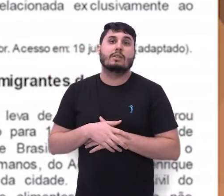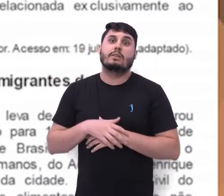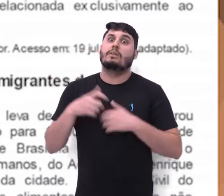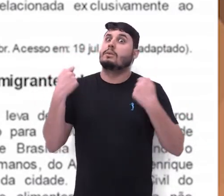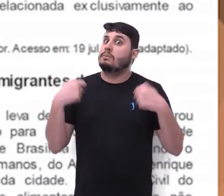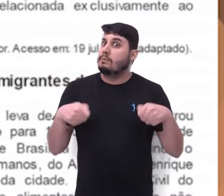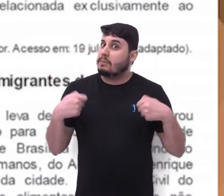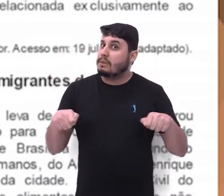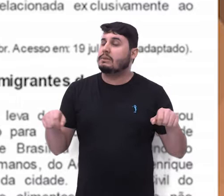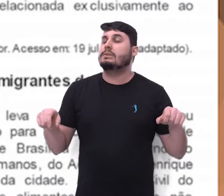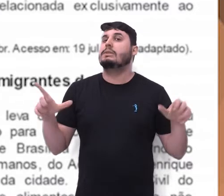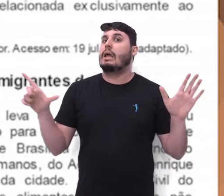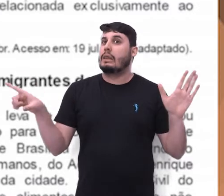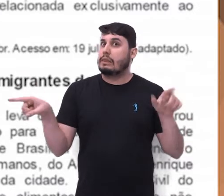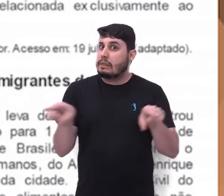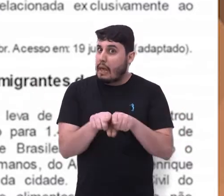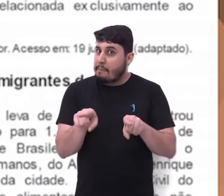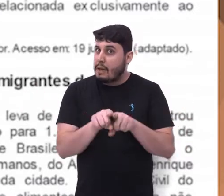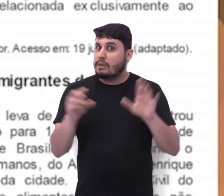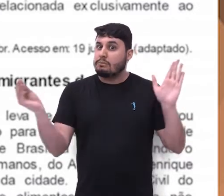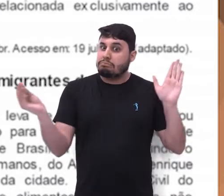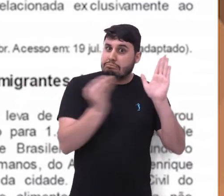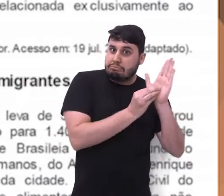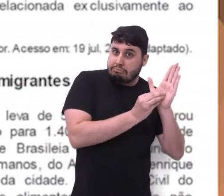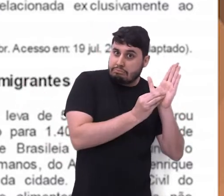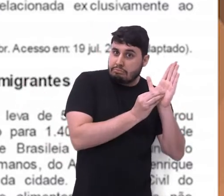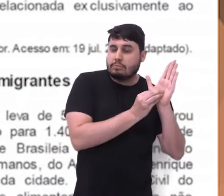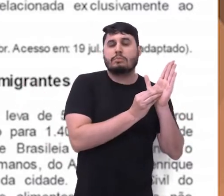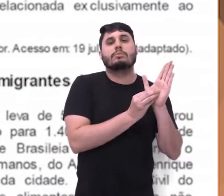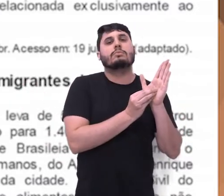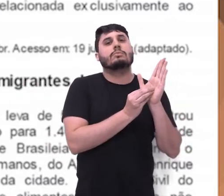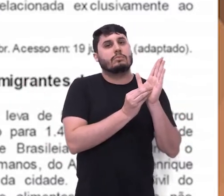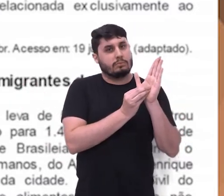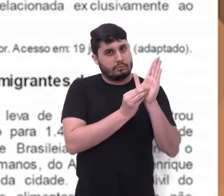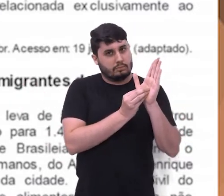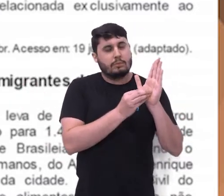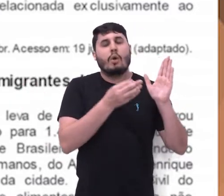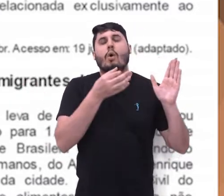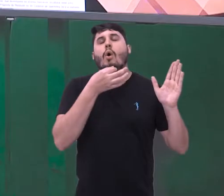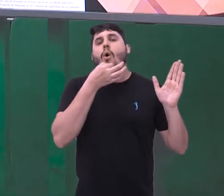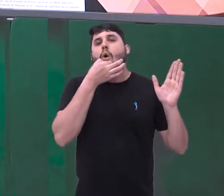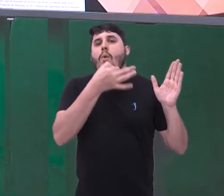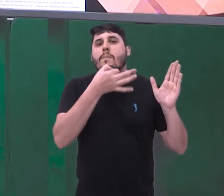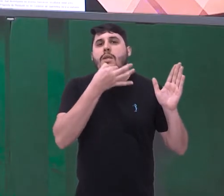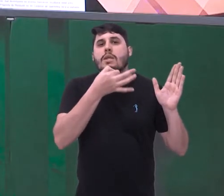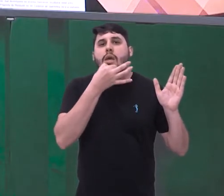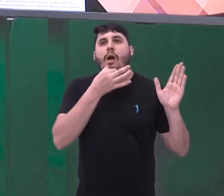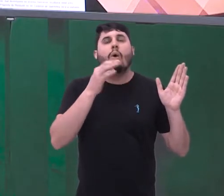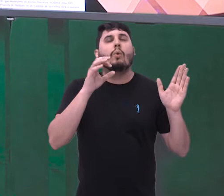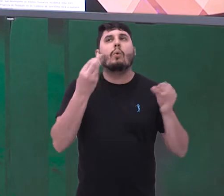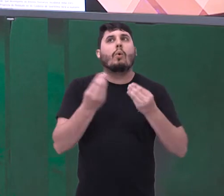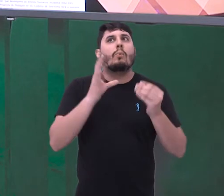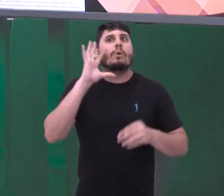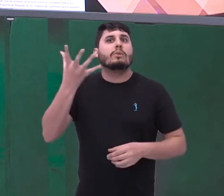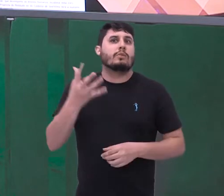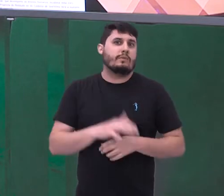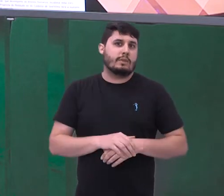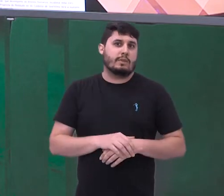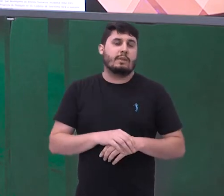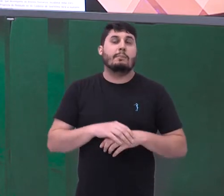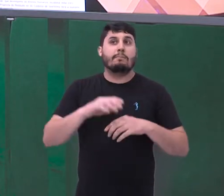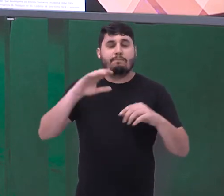de intervenção, resolvendo, que respeite os direitos humanos. Vamos falar disso,